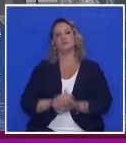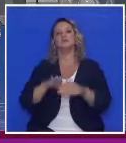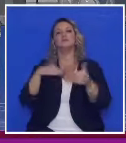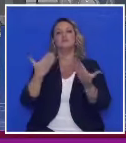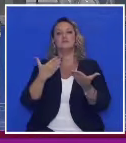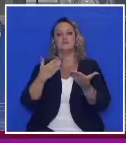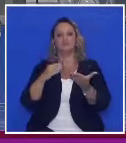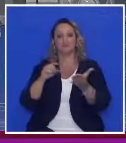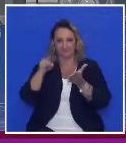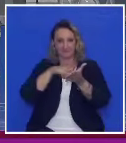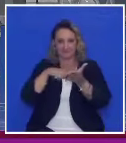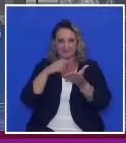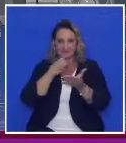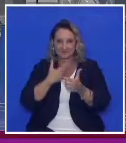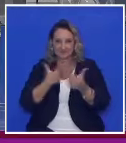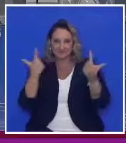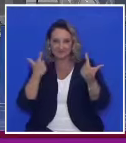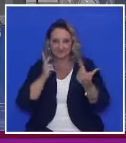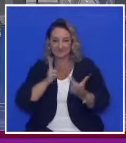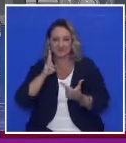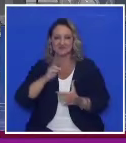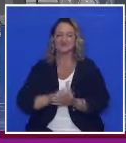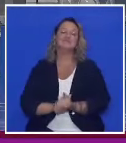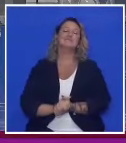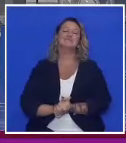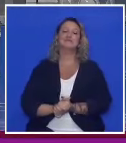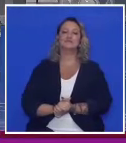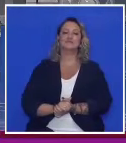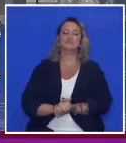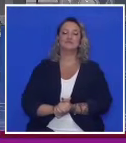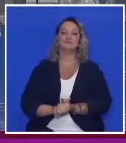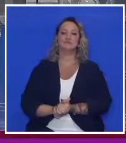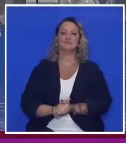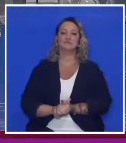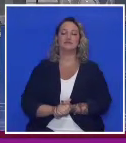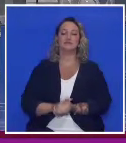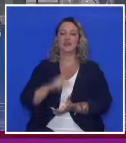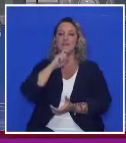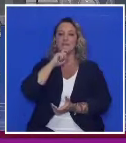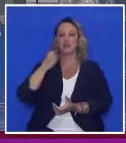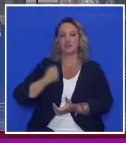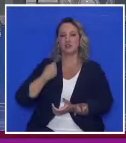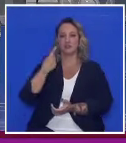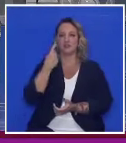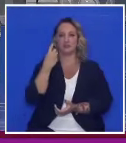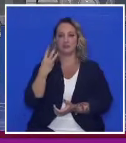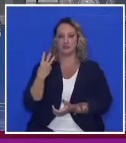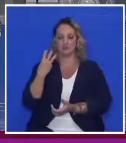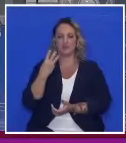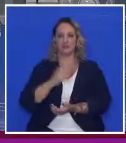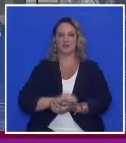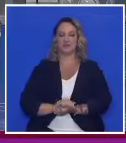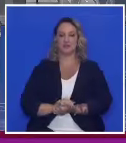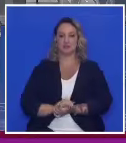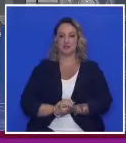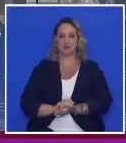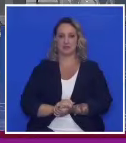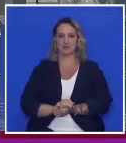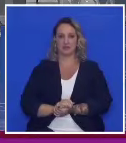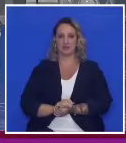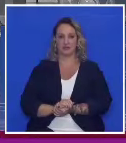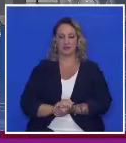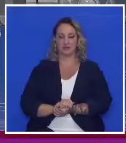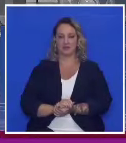E aí, começou marcando, boa sorte. Vamos seguir sorteando mais uma bola na tela. Verde número 13. Verde 13.